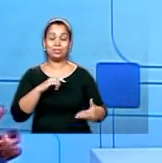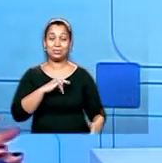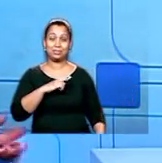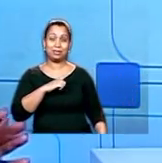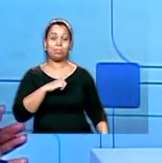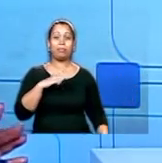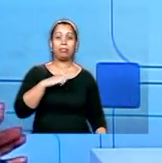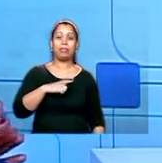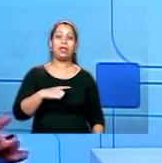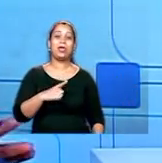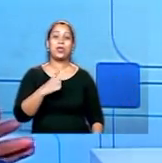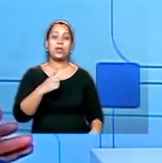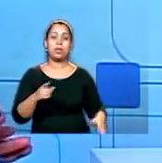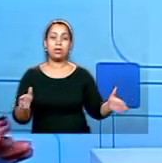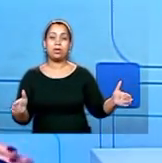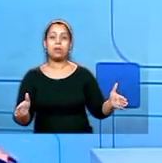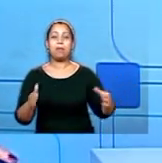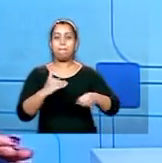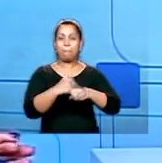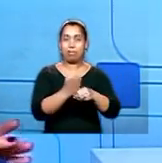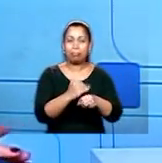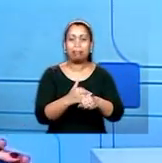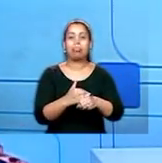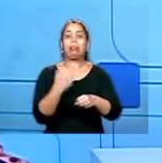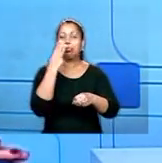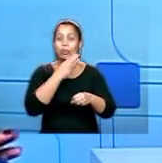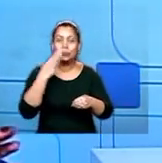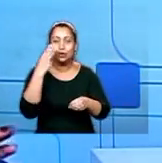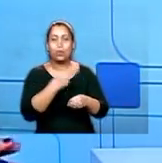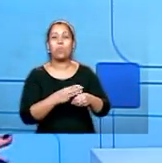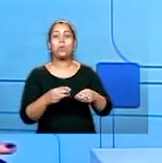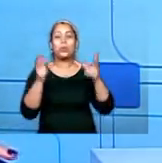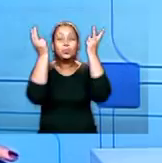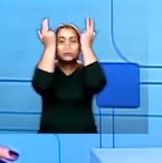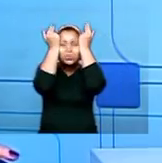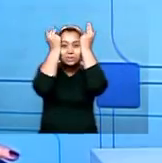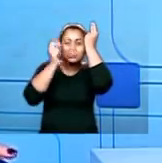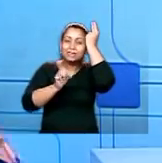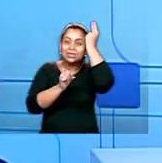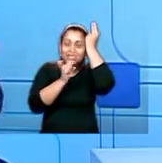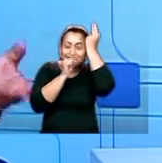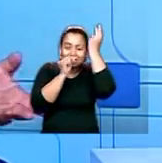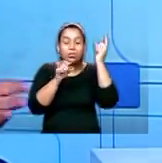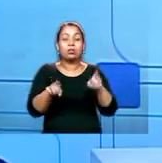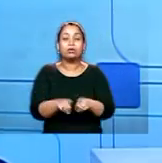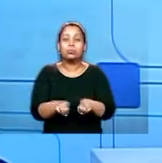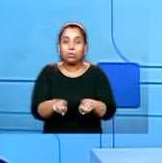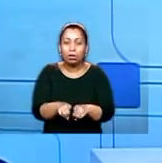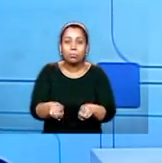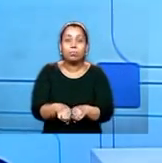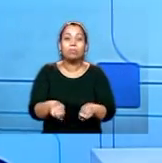berinjela, abobrinha, batata doce, beterraba, cenoura, mandioca,